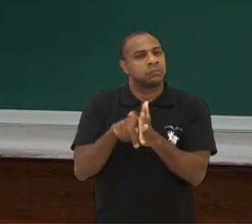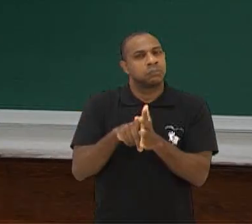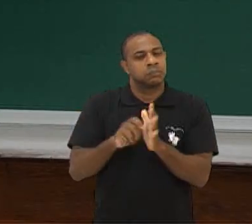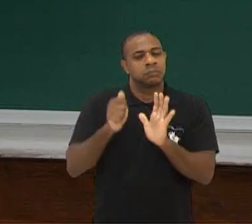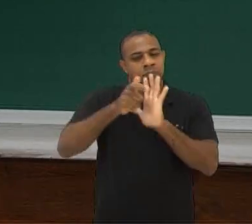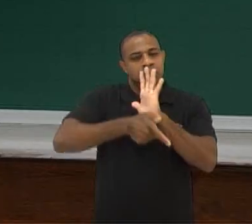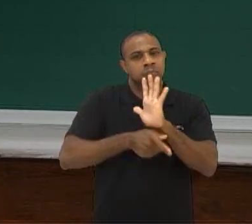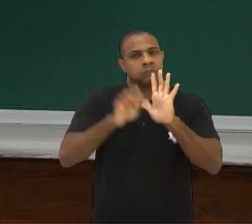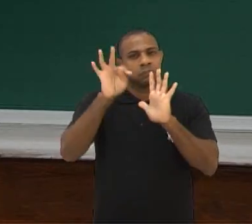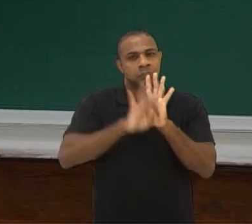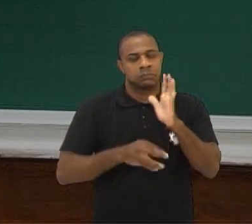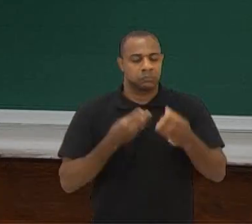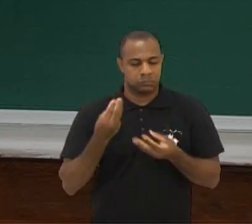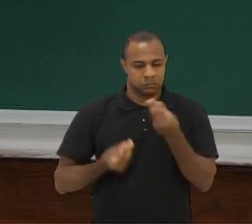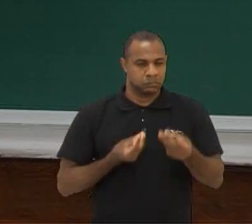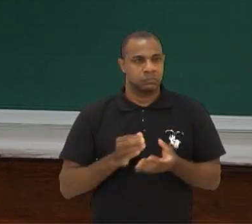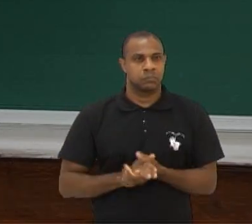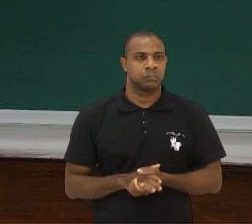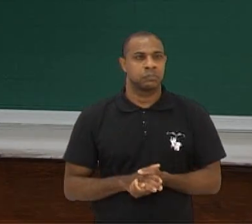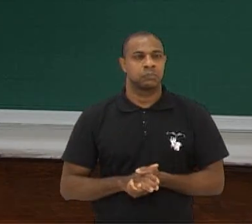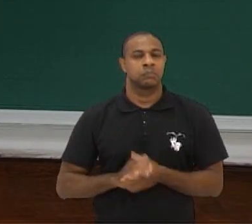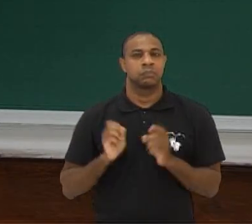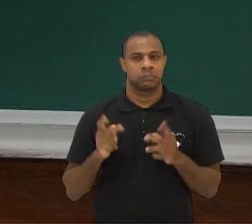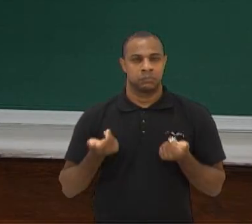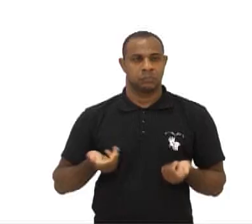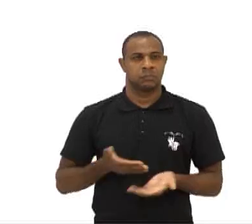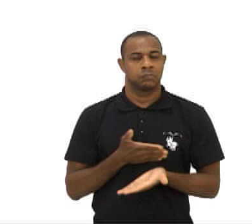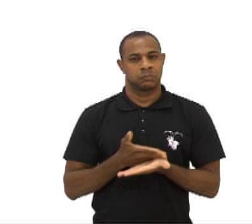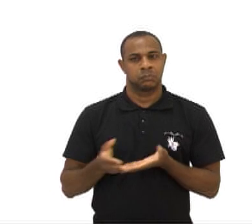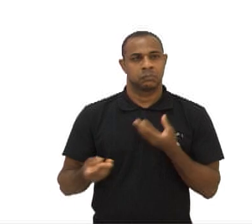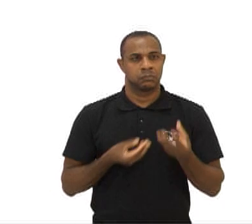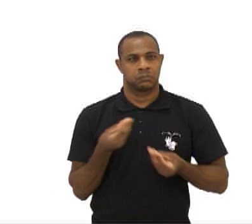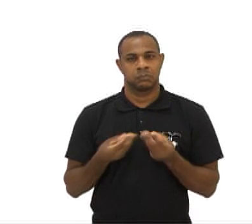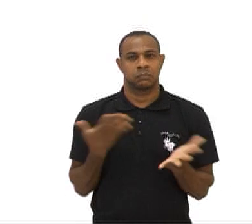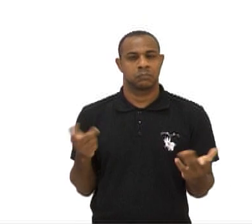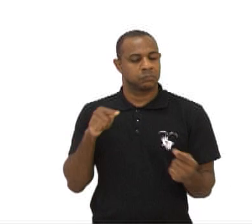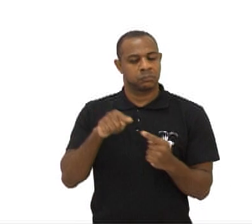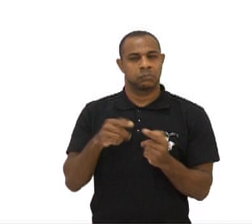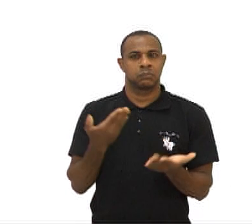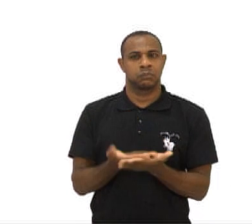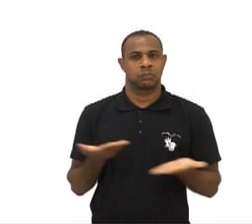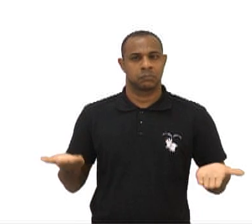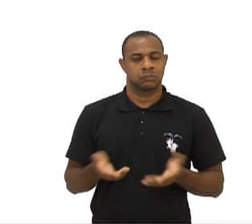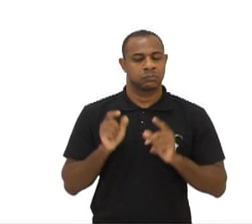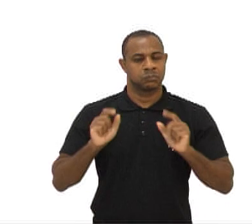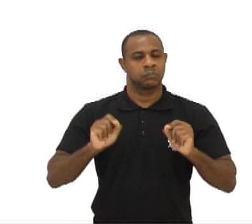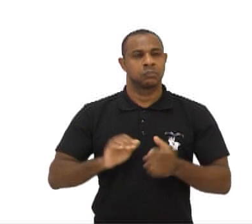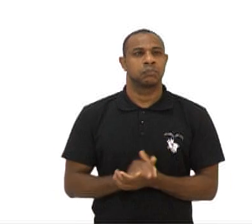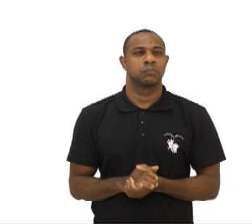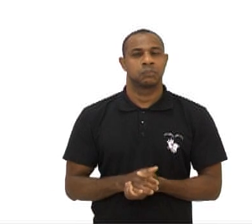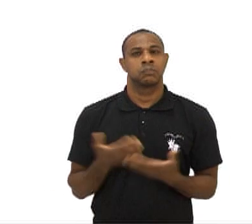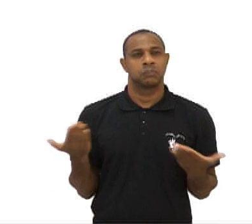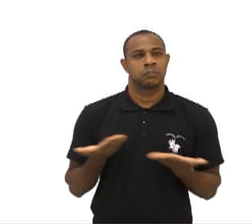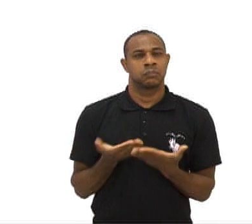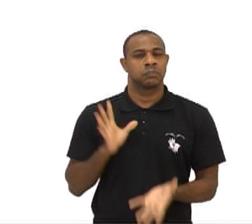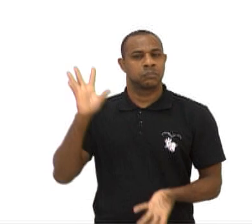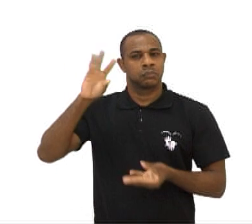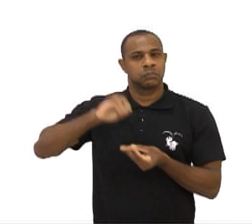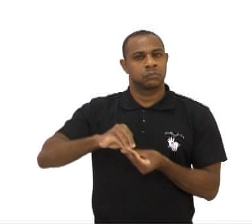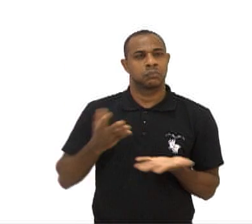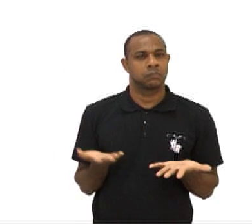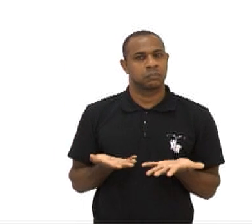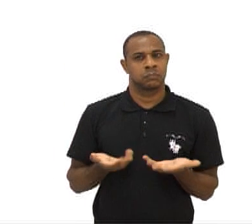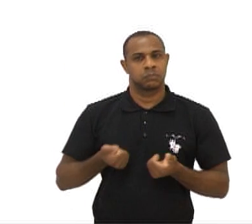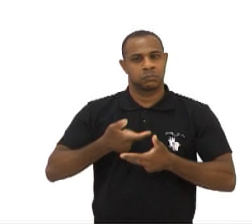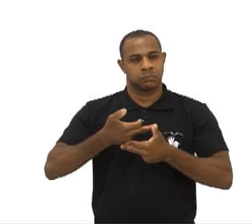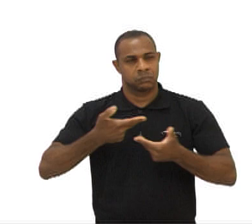gênero textual. Ok? Então, vamos ver aqui quais são os nossos objetivos. Então, a gente vai fazer uma revisão dos